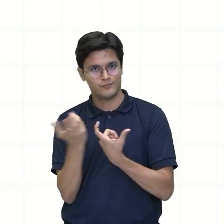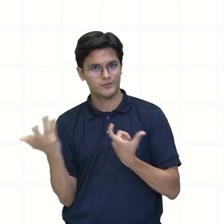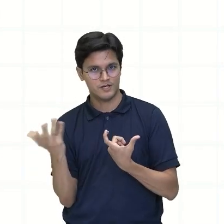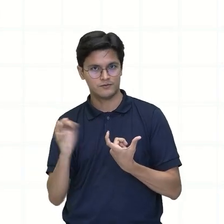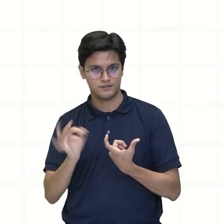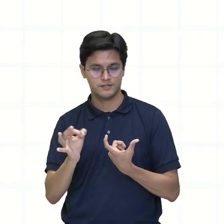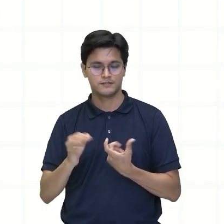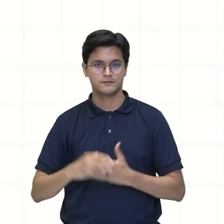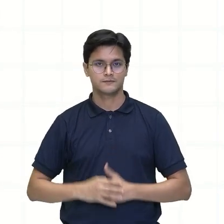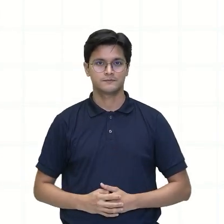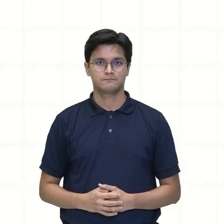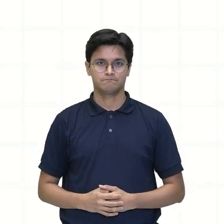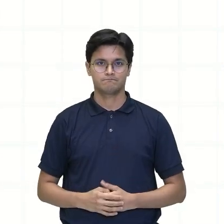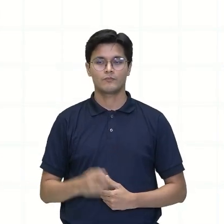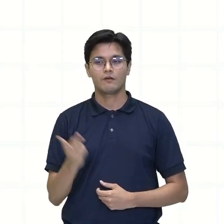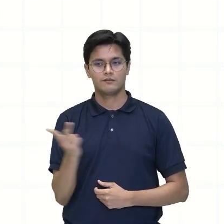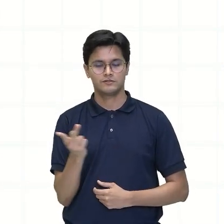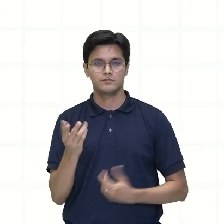Vamos lá.